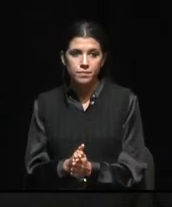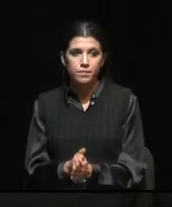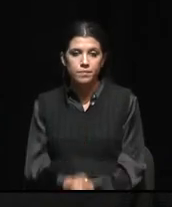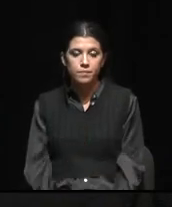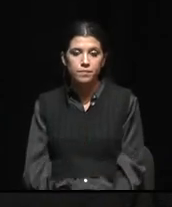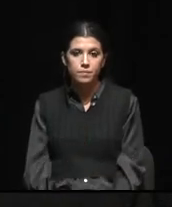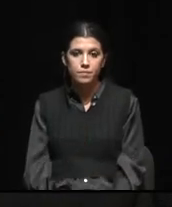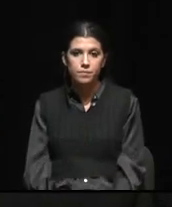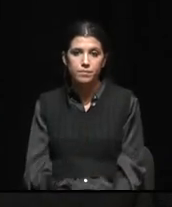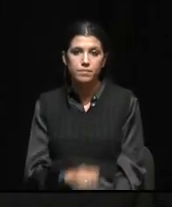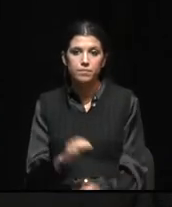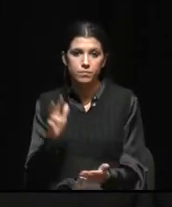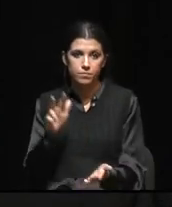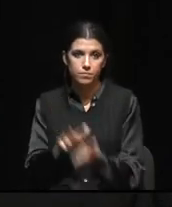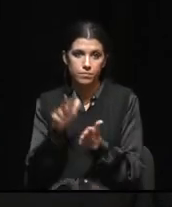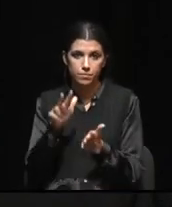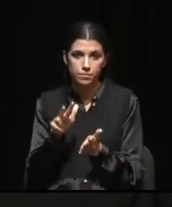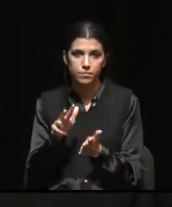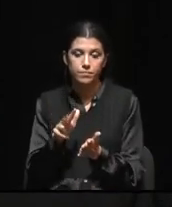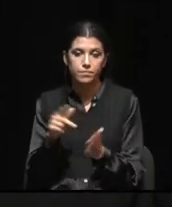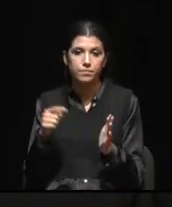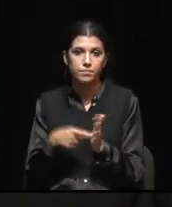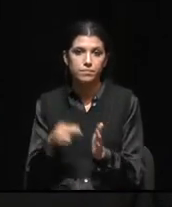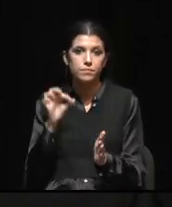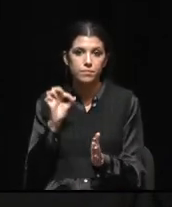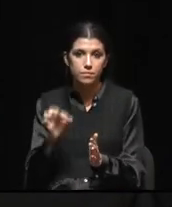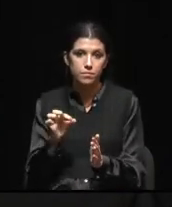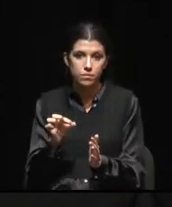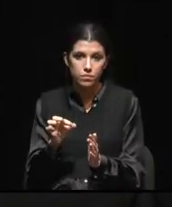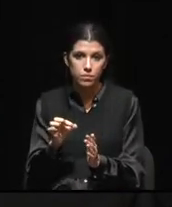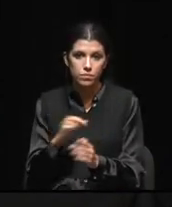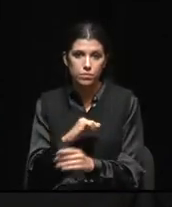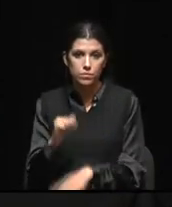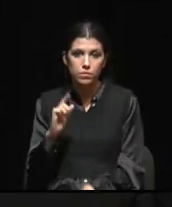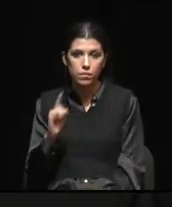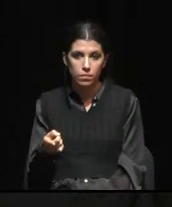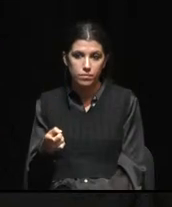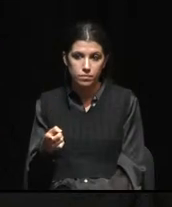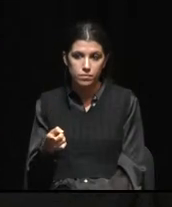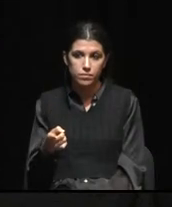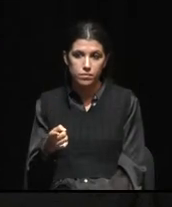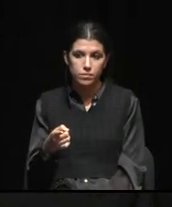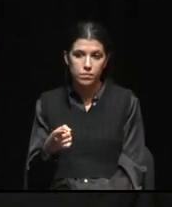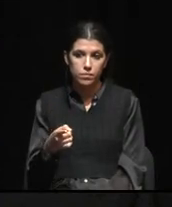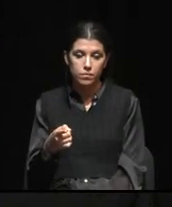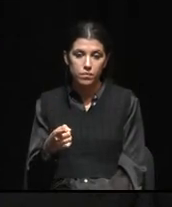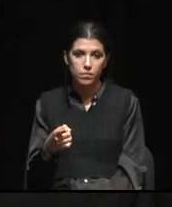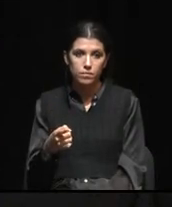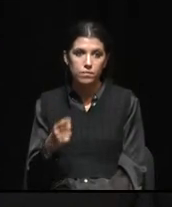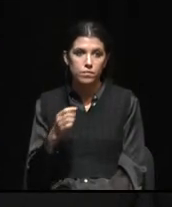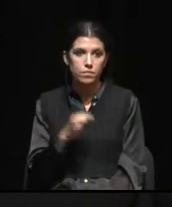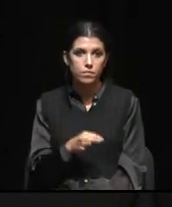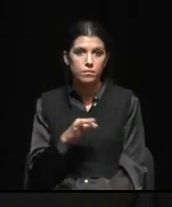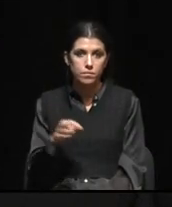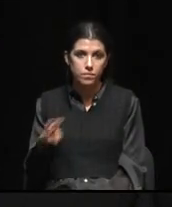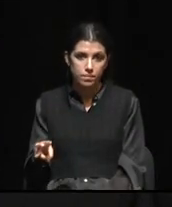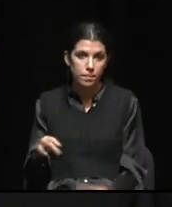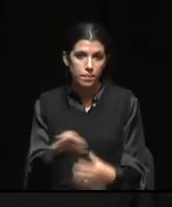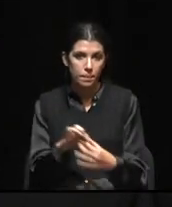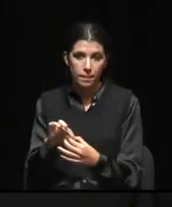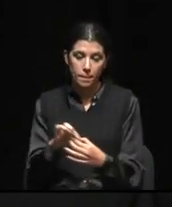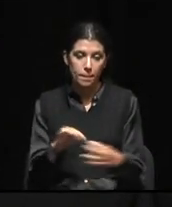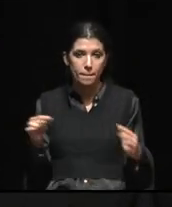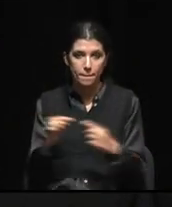favor foi aprovado ponto oito quem Vota contra PPM aliança